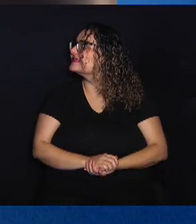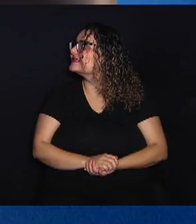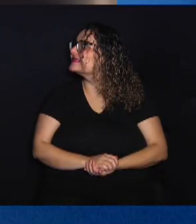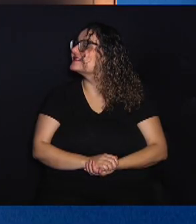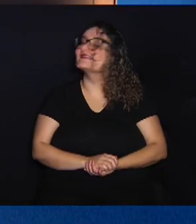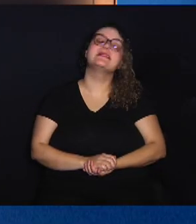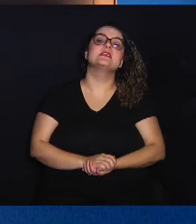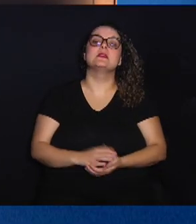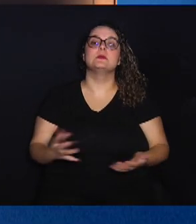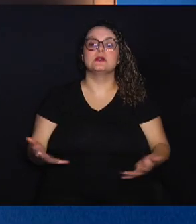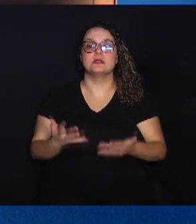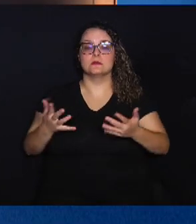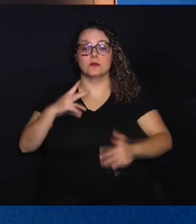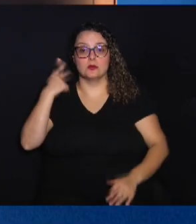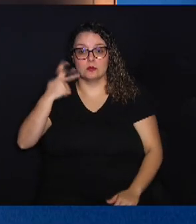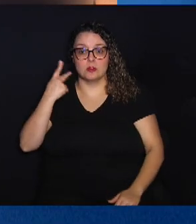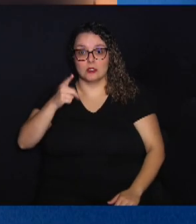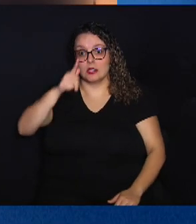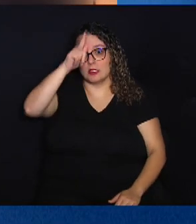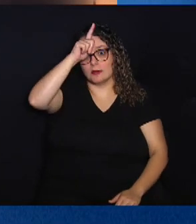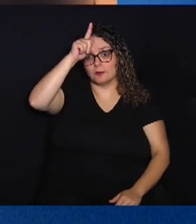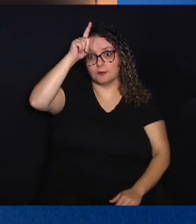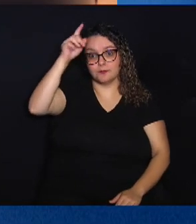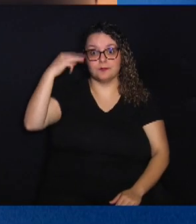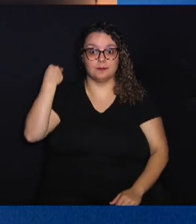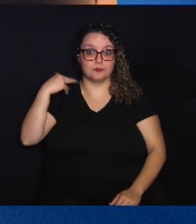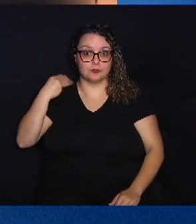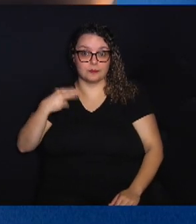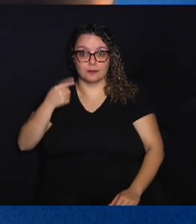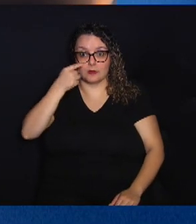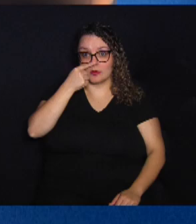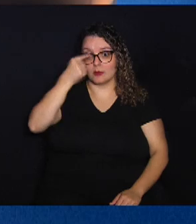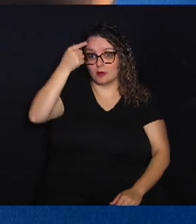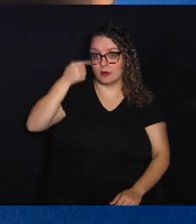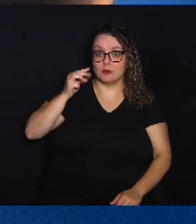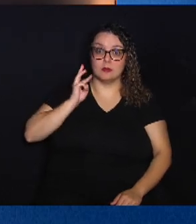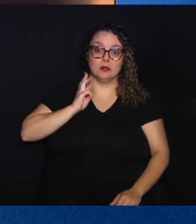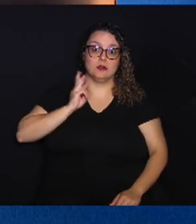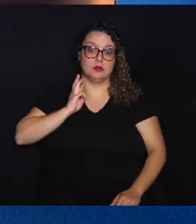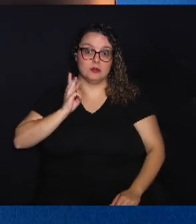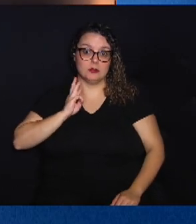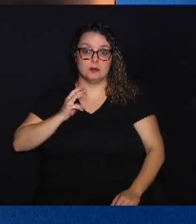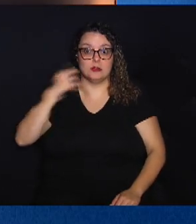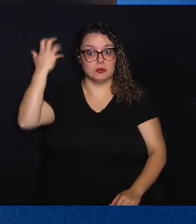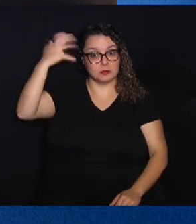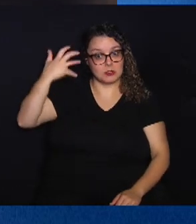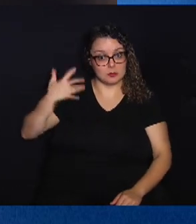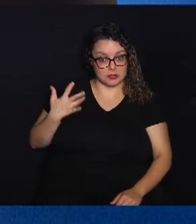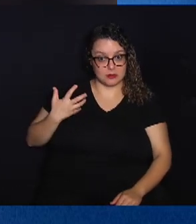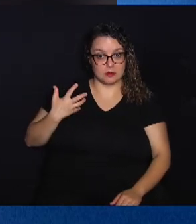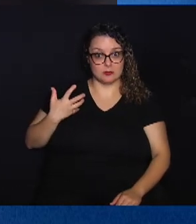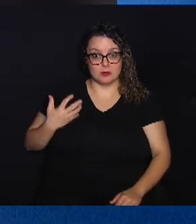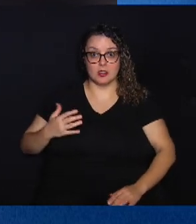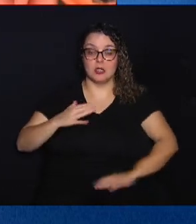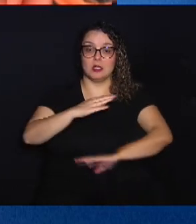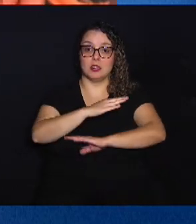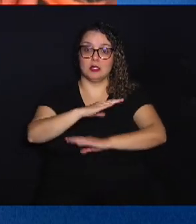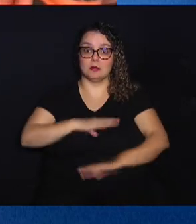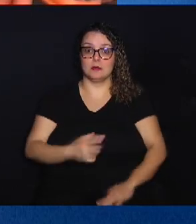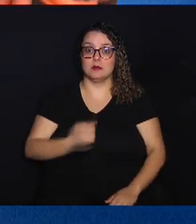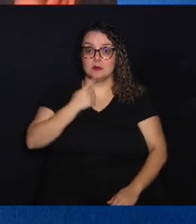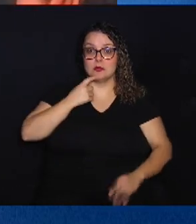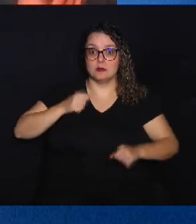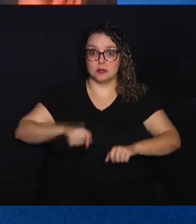Por iniciativa dos vereadores Gustavo Peta, Mariana Conte, Paola Miguel, Cecílio Santos e Guida Calisto, Câmara Municipal